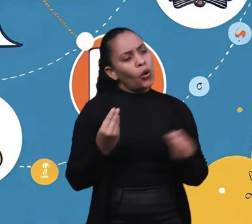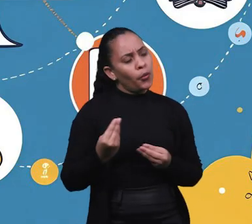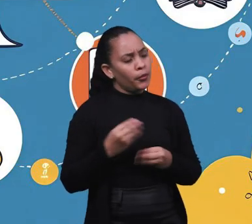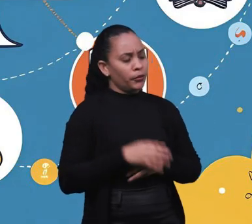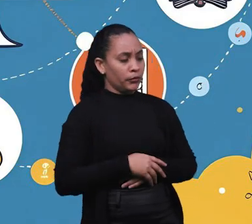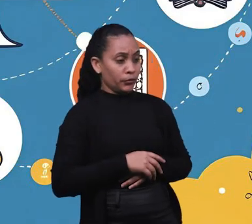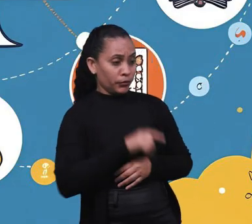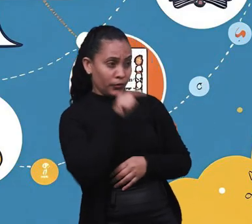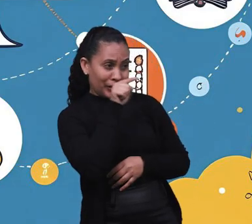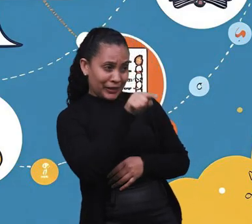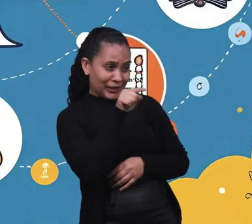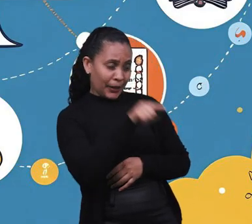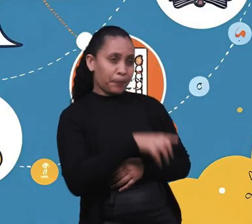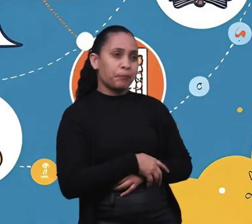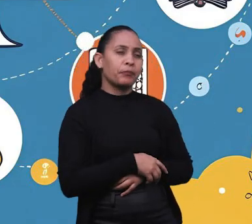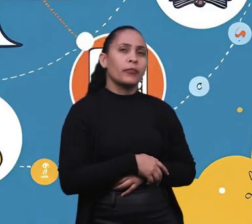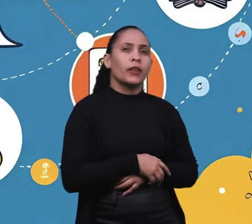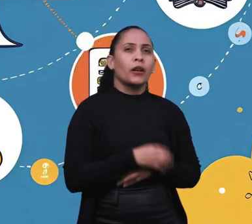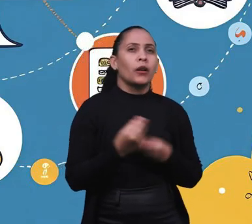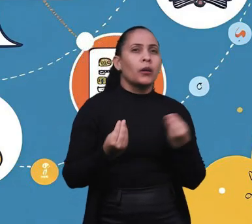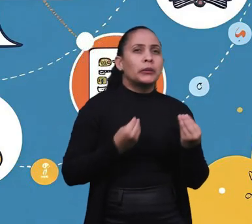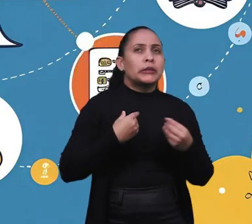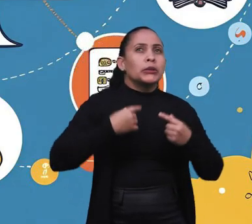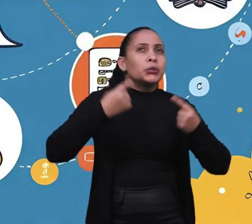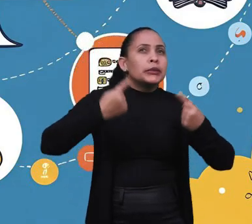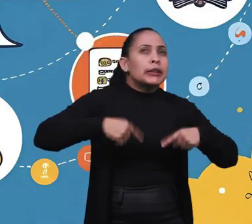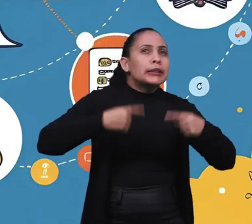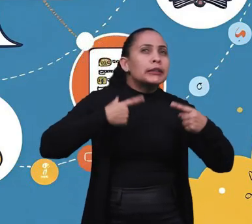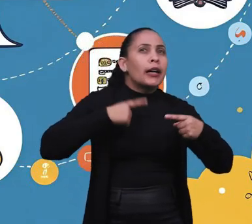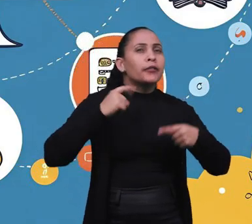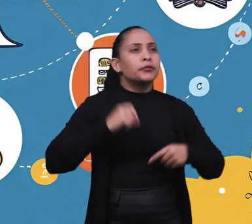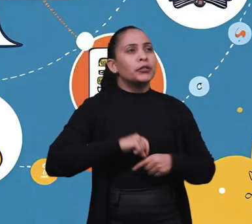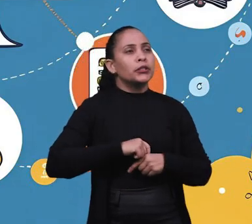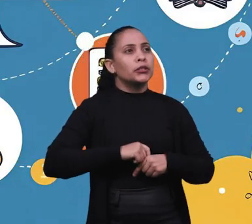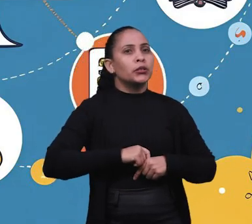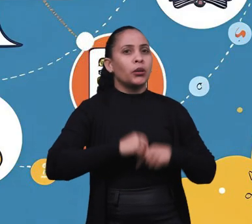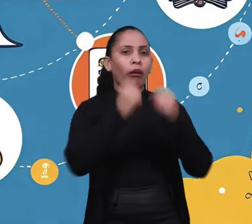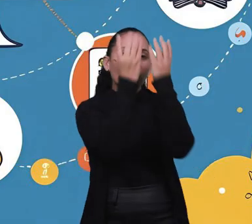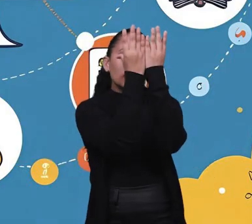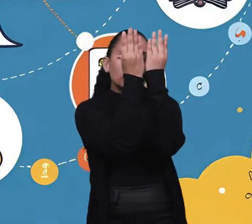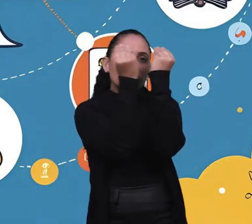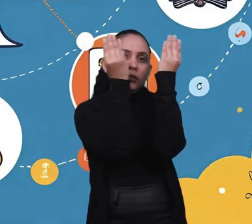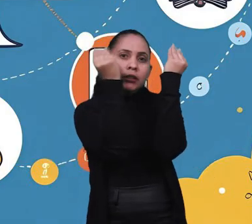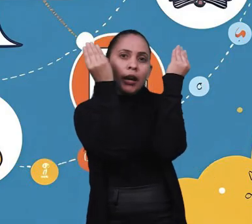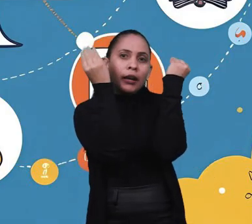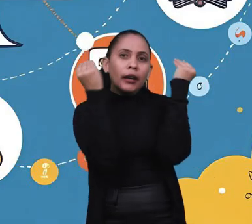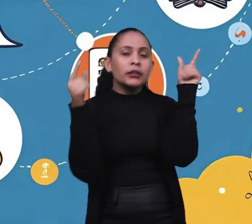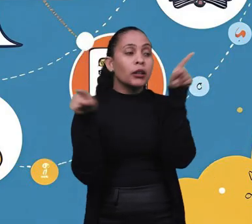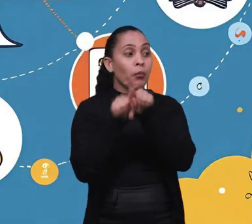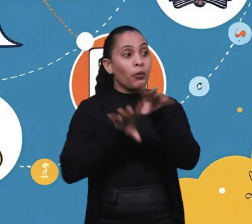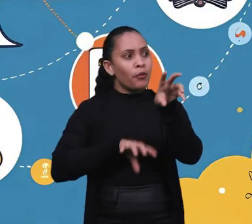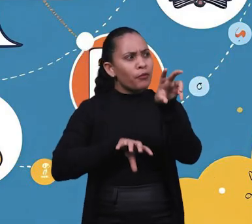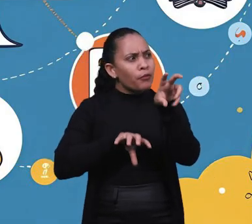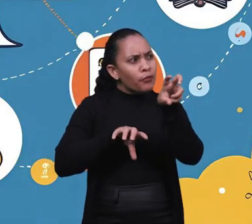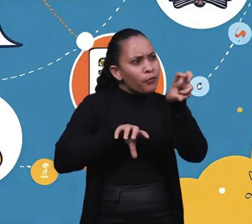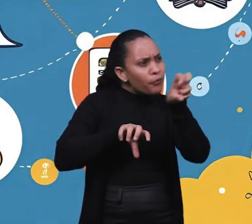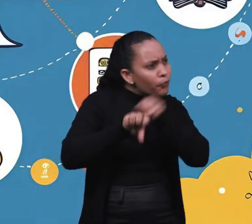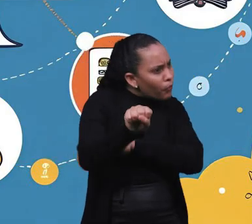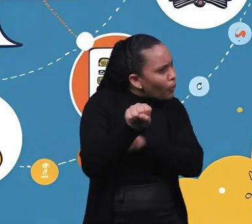Carla, conciliar os desafios, né, do TDAH com uma formação tão intensa